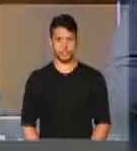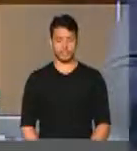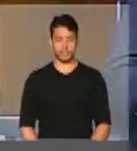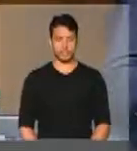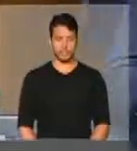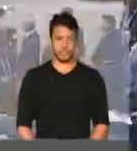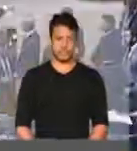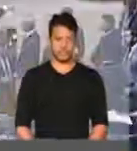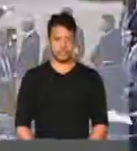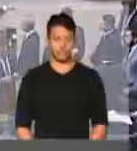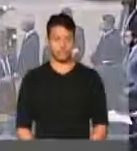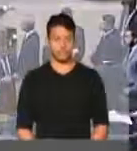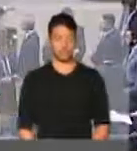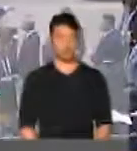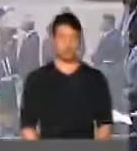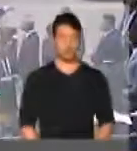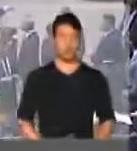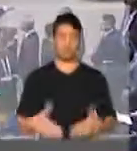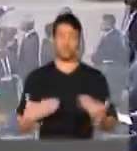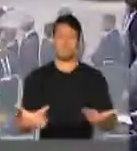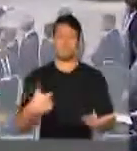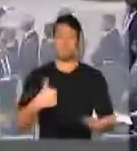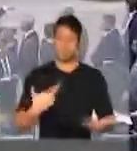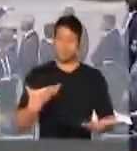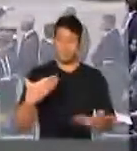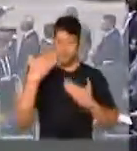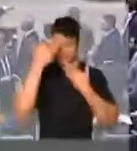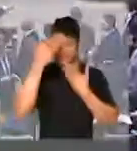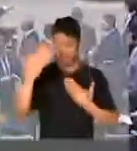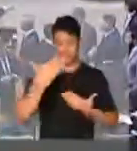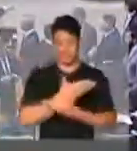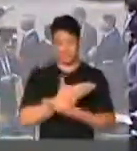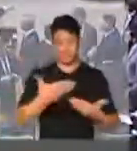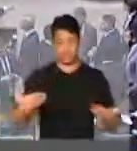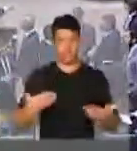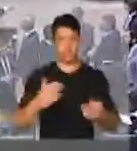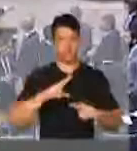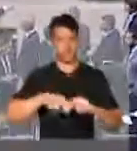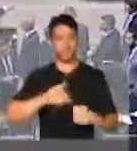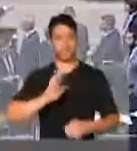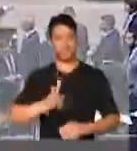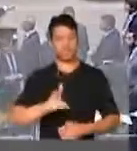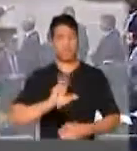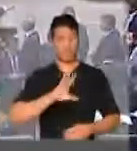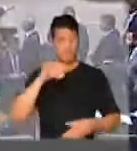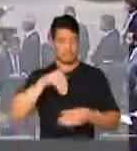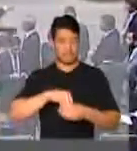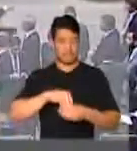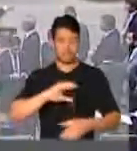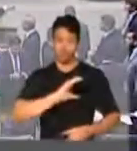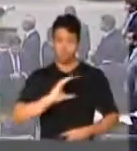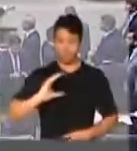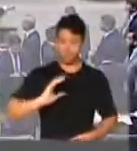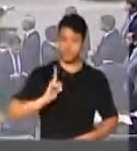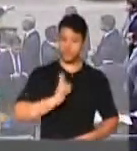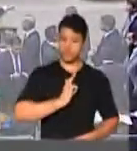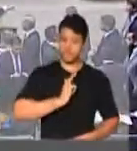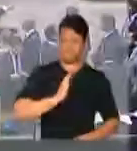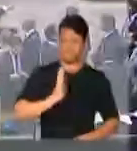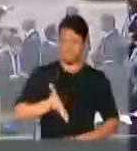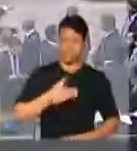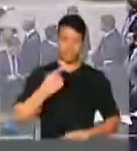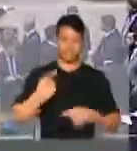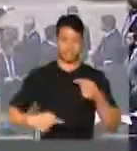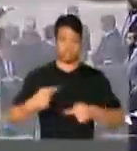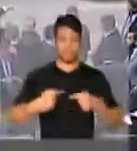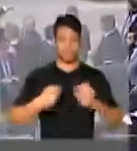o autor cria apenas agradecer aqui o plenário a gente fez um debate dentro da comissão de 870 lá